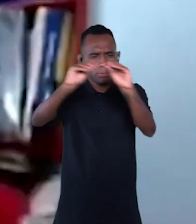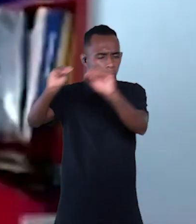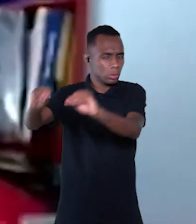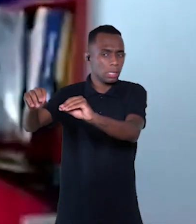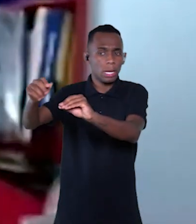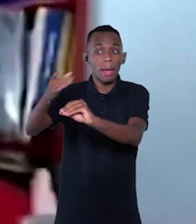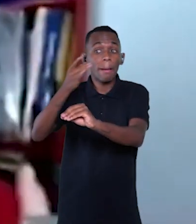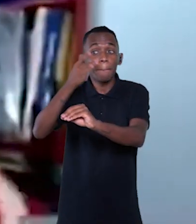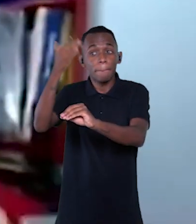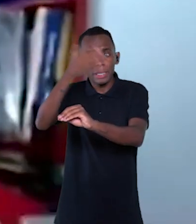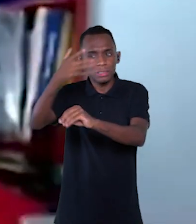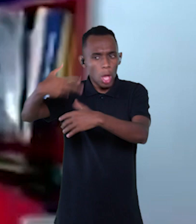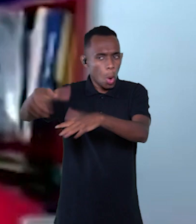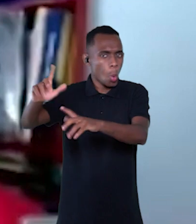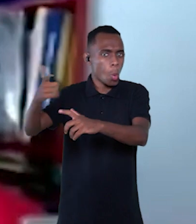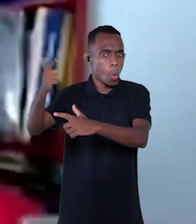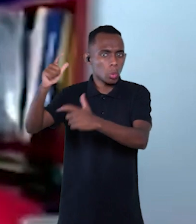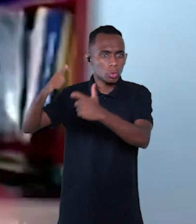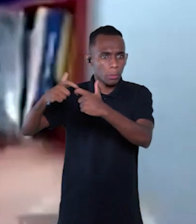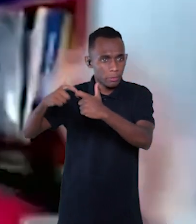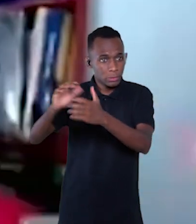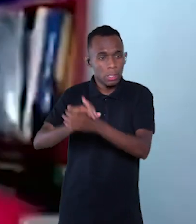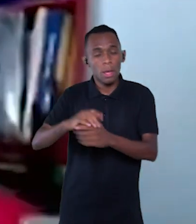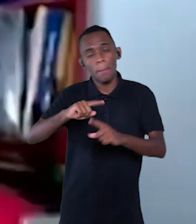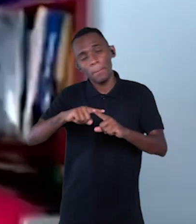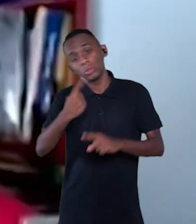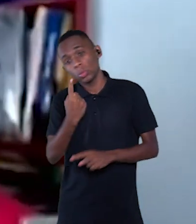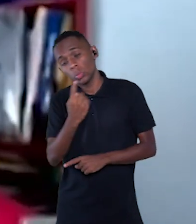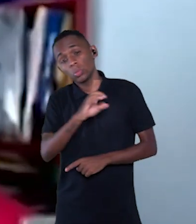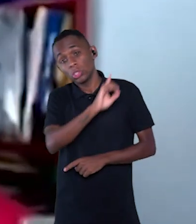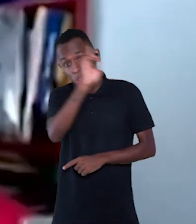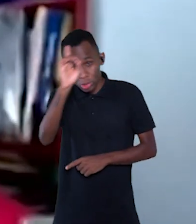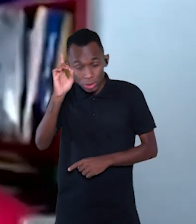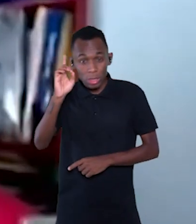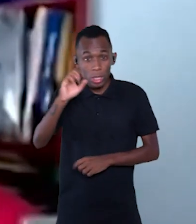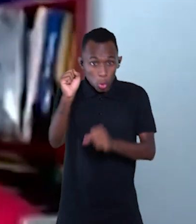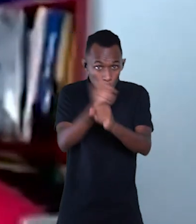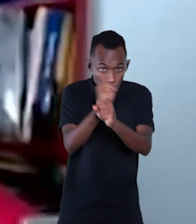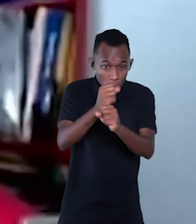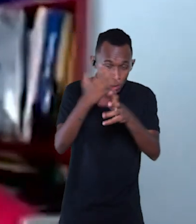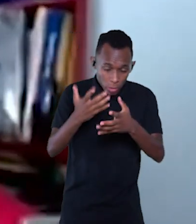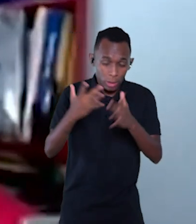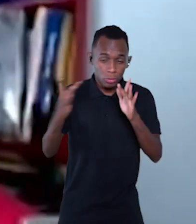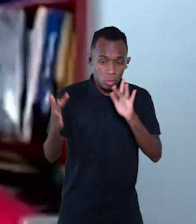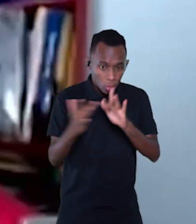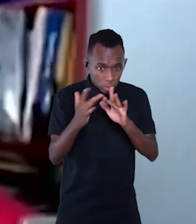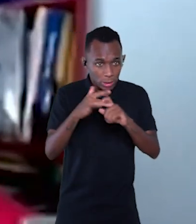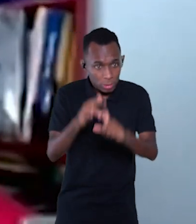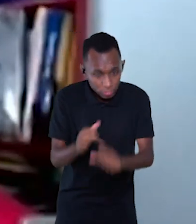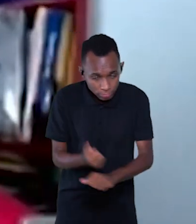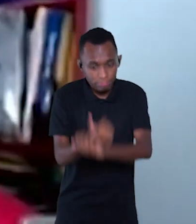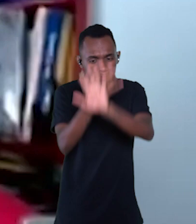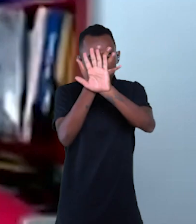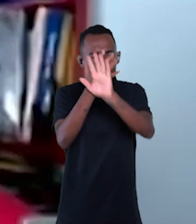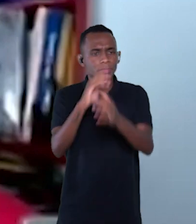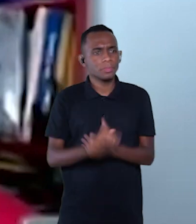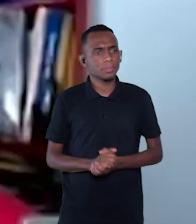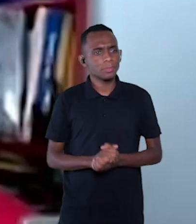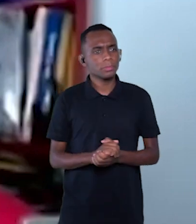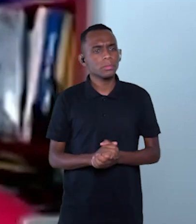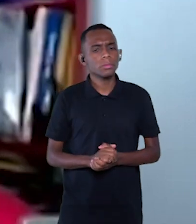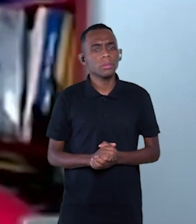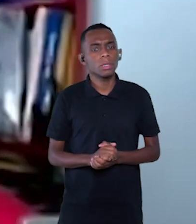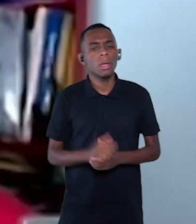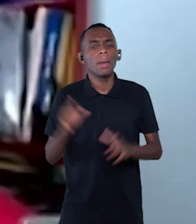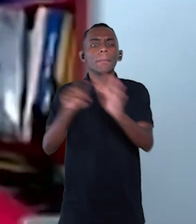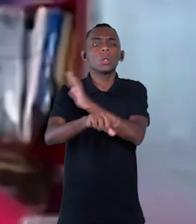cuidado para um colega que tivesse presencialmente, e o paciente, não, pelo menos uma vez por ano eu quero passar com você, porque eu gostei da nossa O SUS